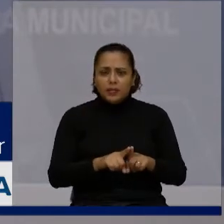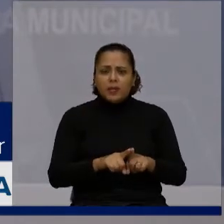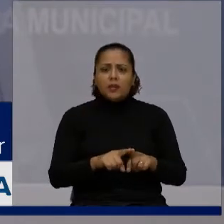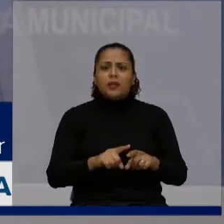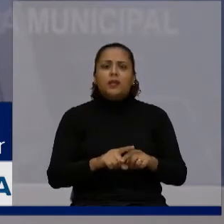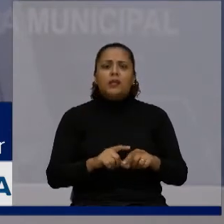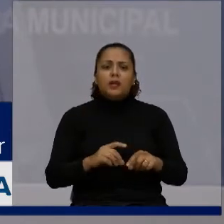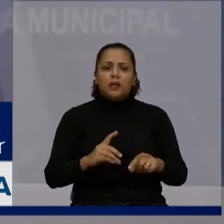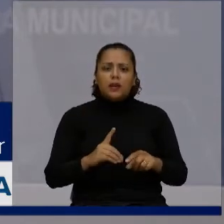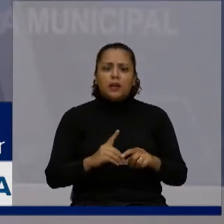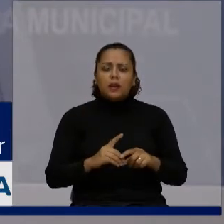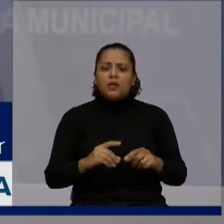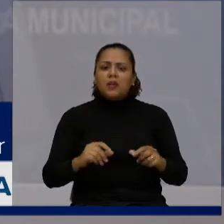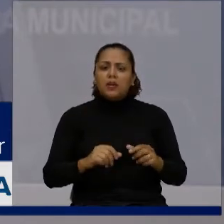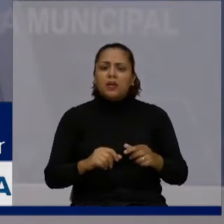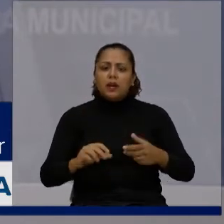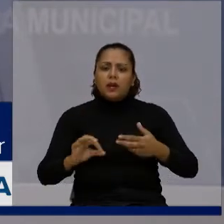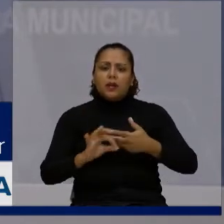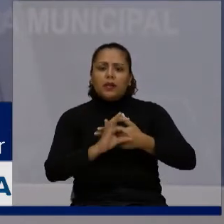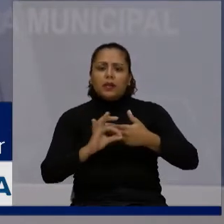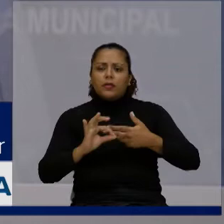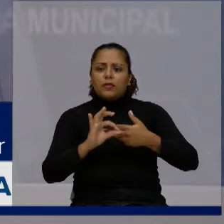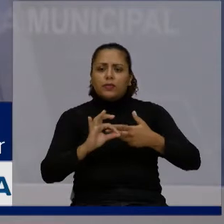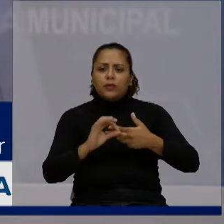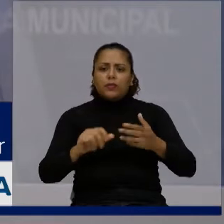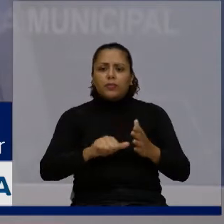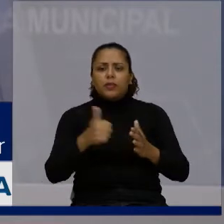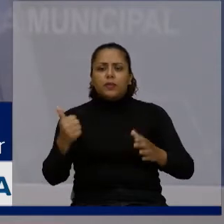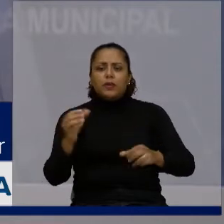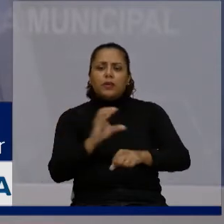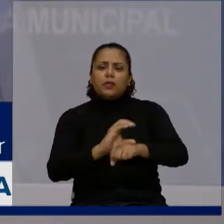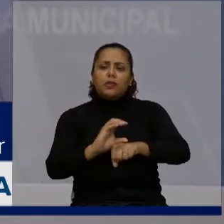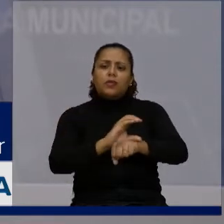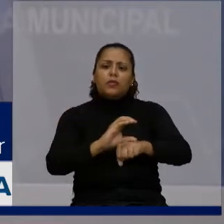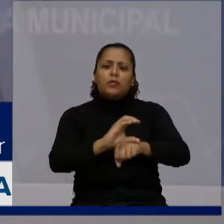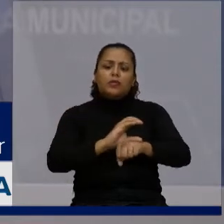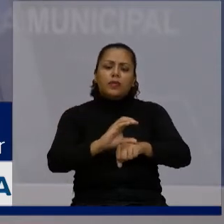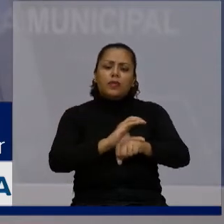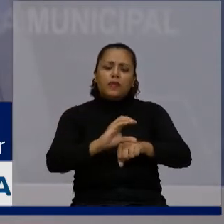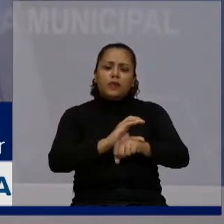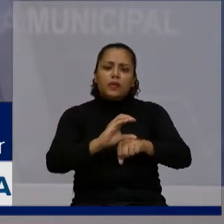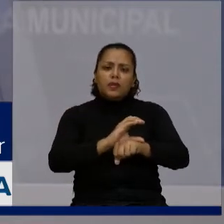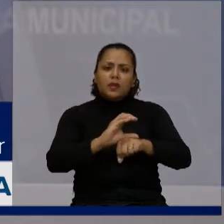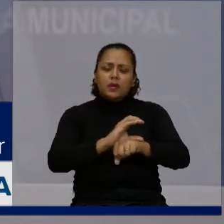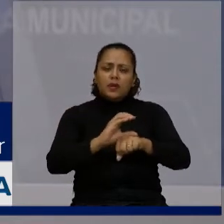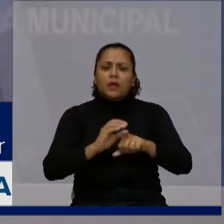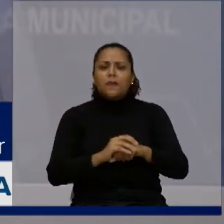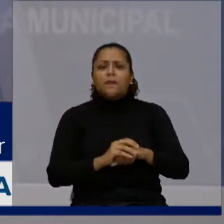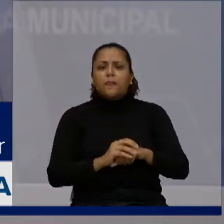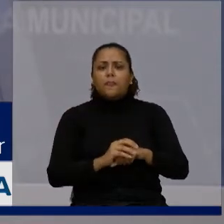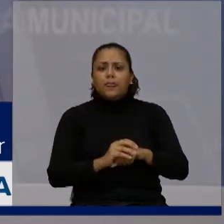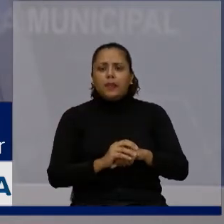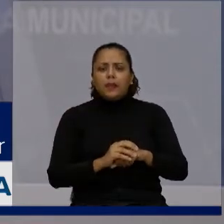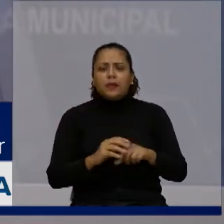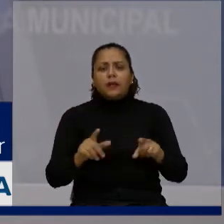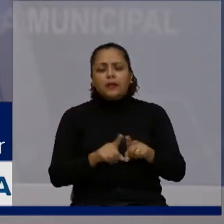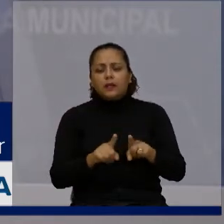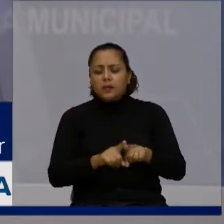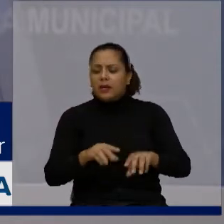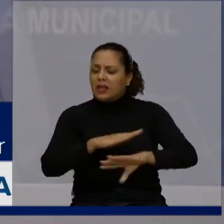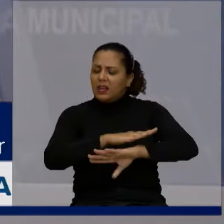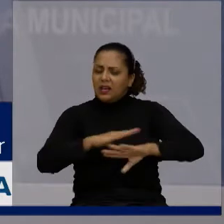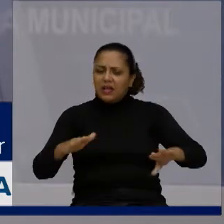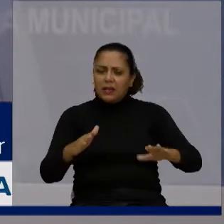humana, artigo 1º, parágrafo 3º da Constituição Federal, a busca pela erradicação da pobreza,